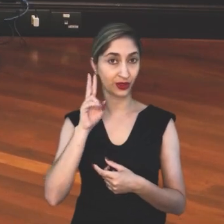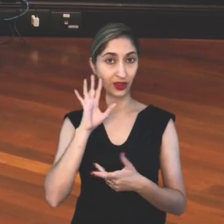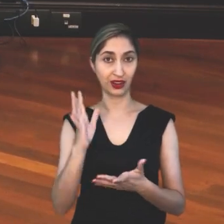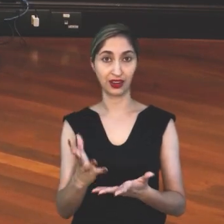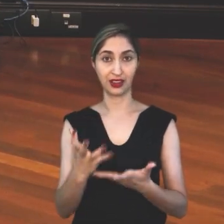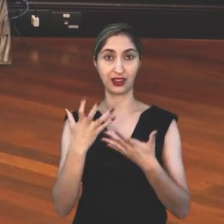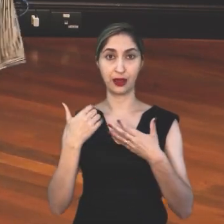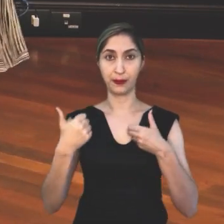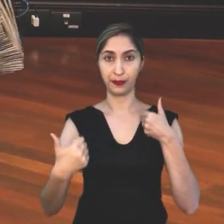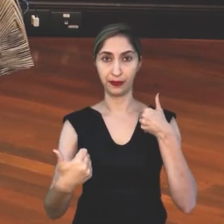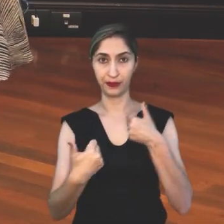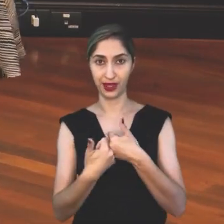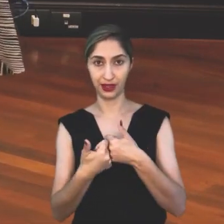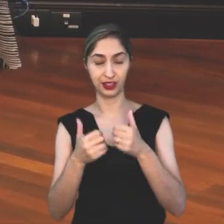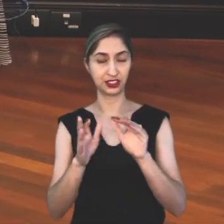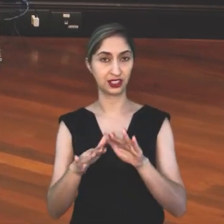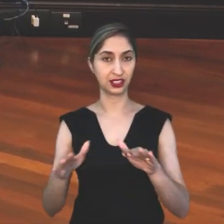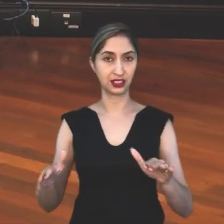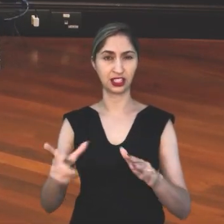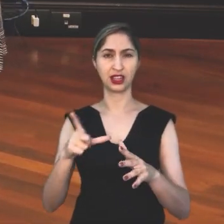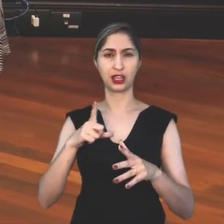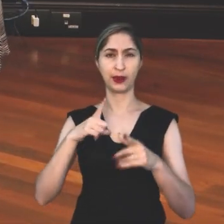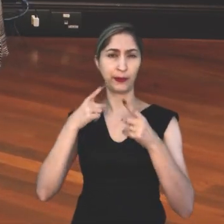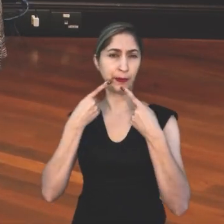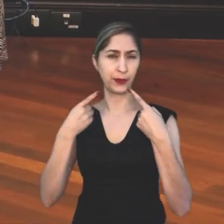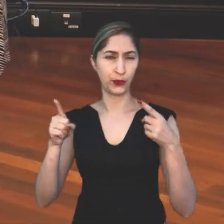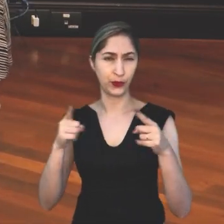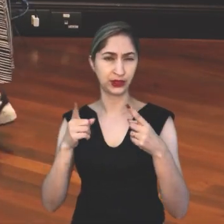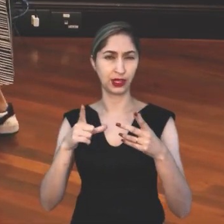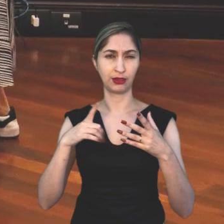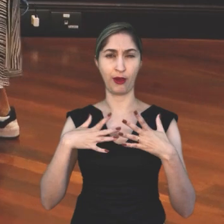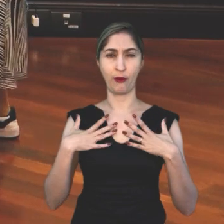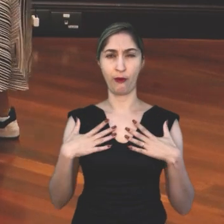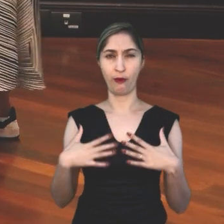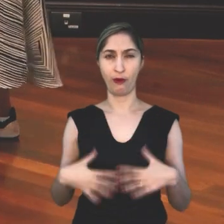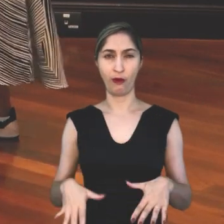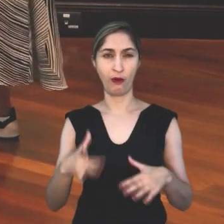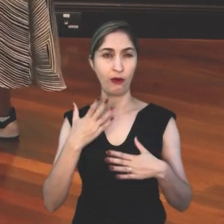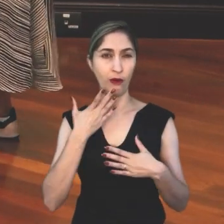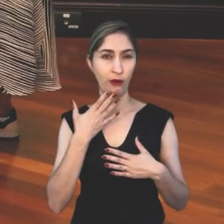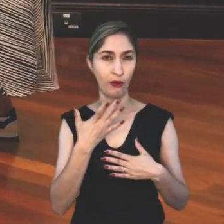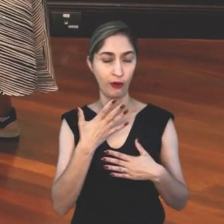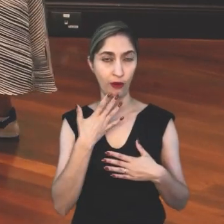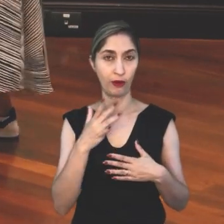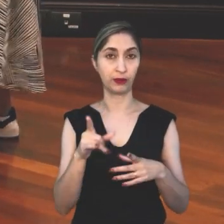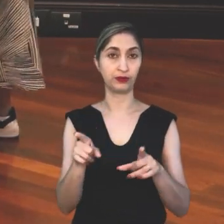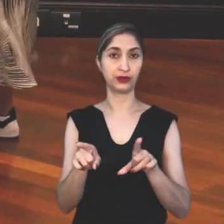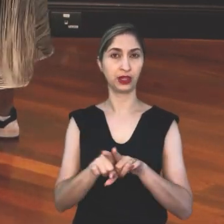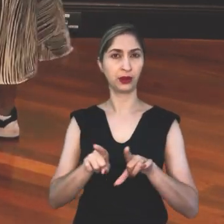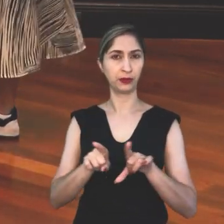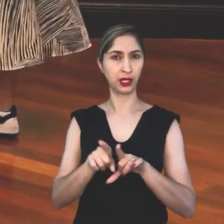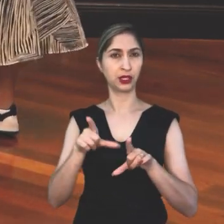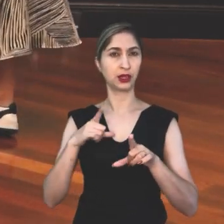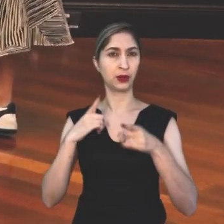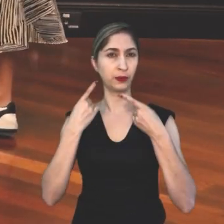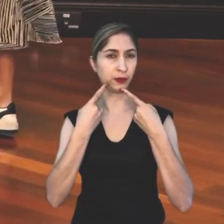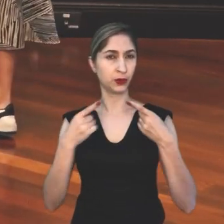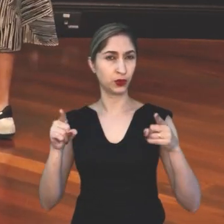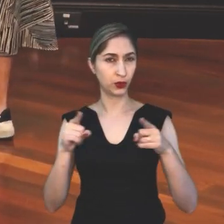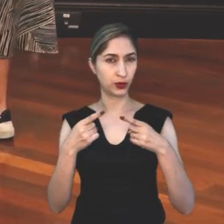gente também hoje está levando uma contação de histórias, a gente quer se aproximar das crianças, então tem o som, tem as cores nas roupas,